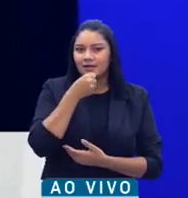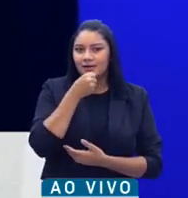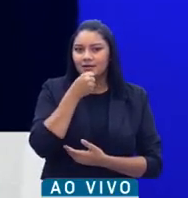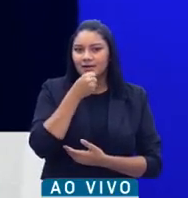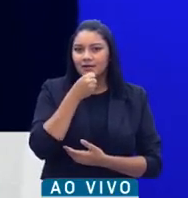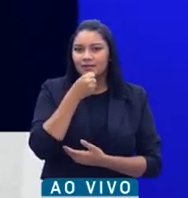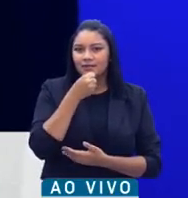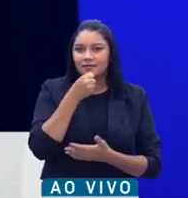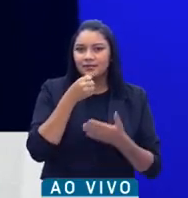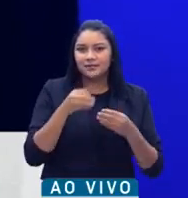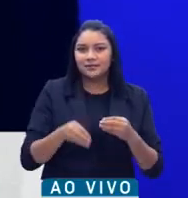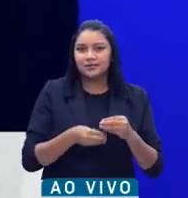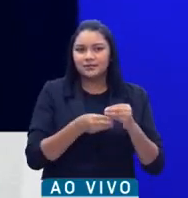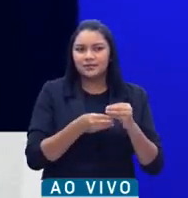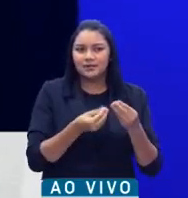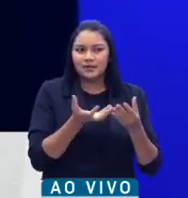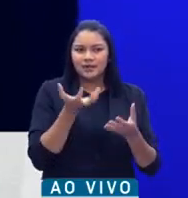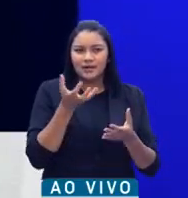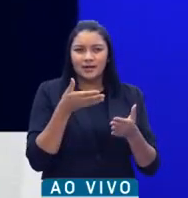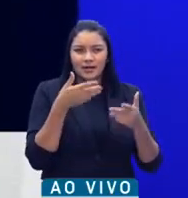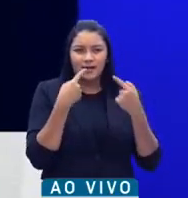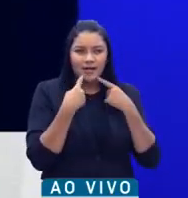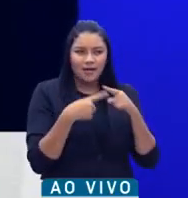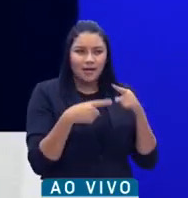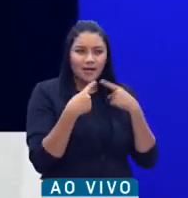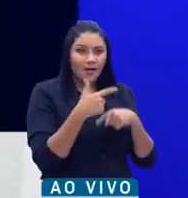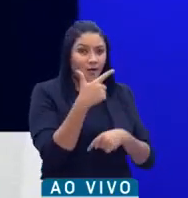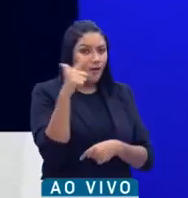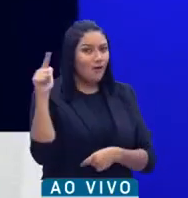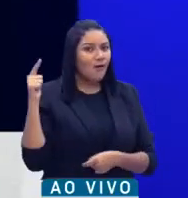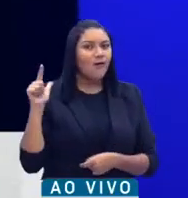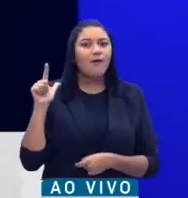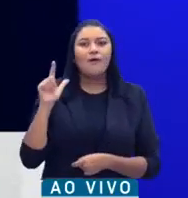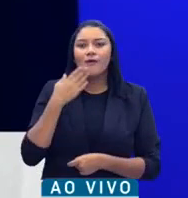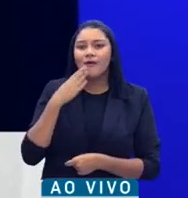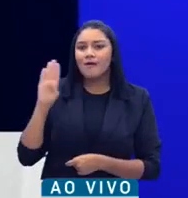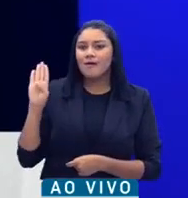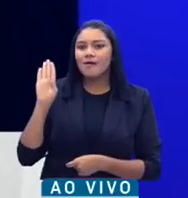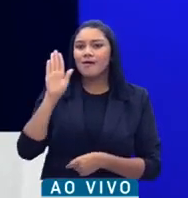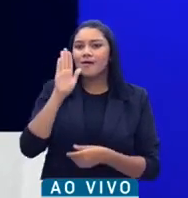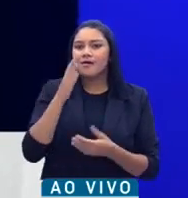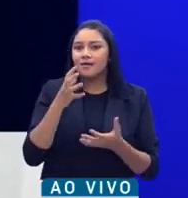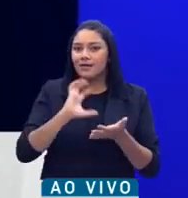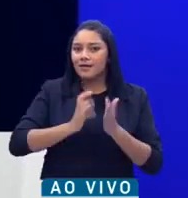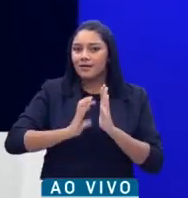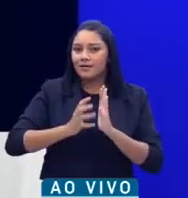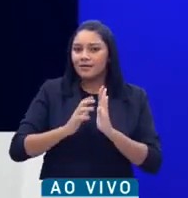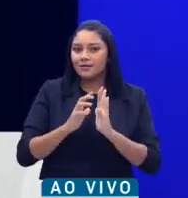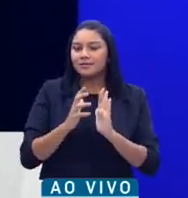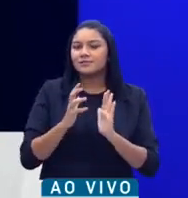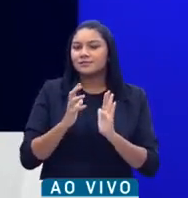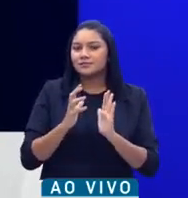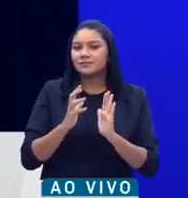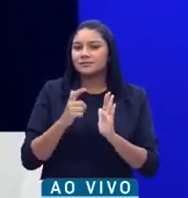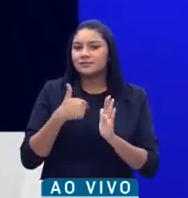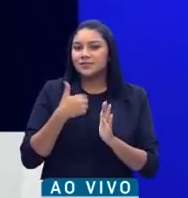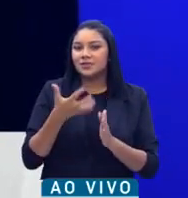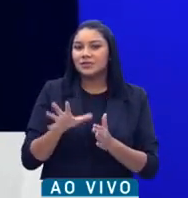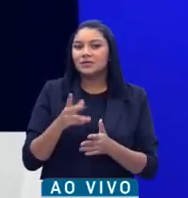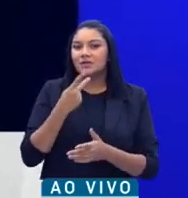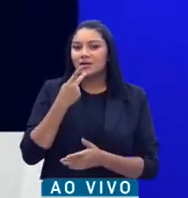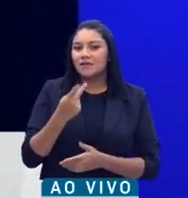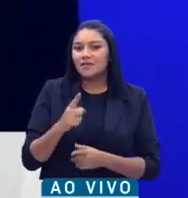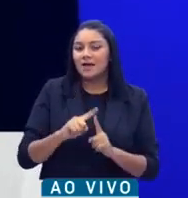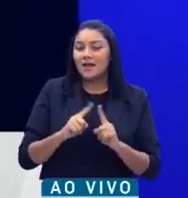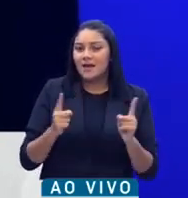de desestabilizar também candidaturas de outros partidos. Eu não quero acreditar nisso, né? Eu não quis chegar a esse ponto de falar,